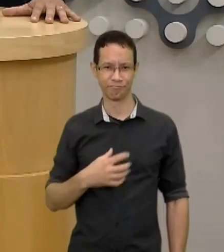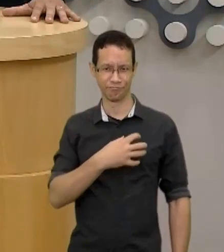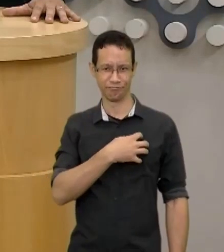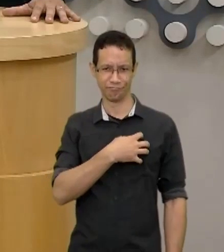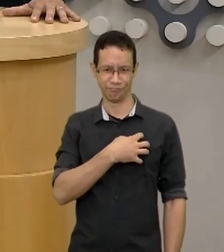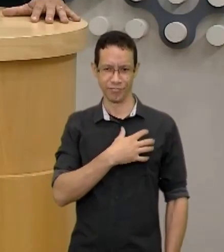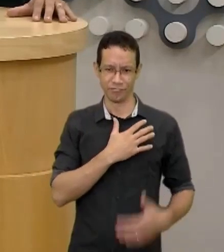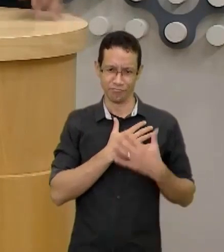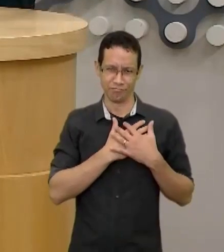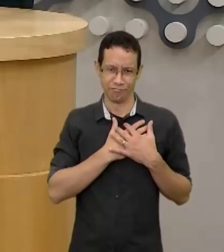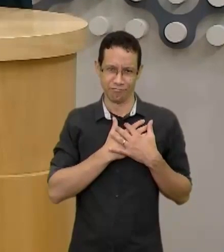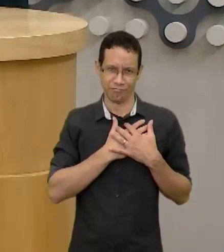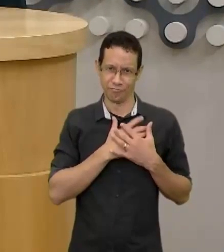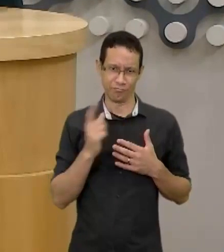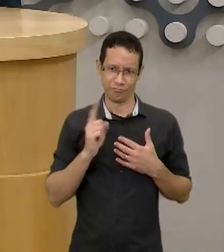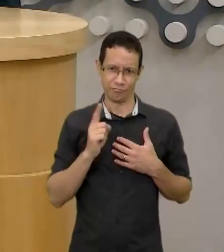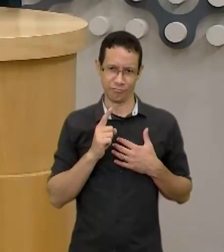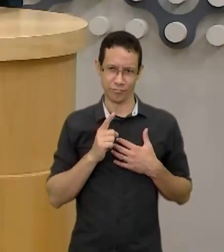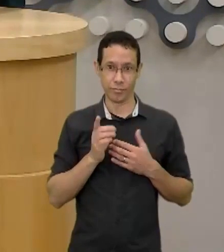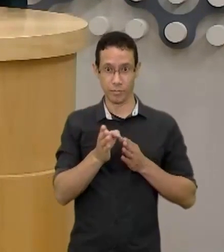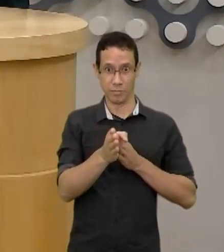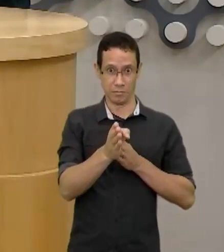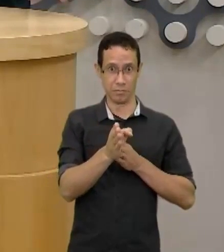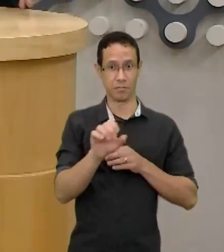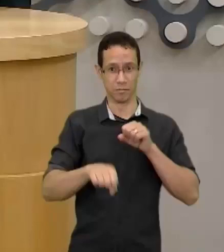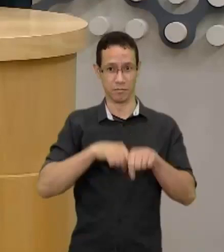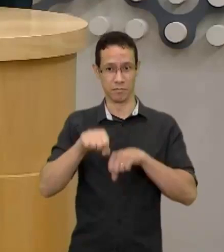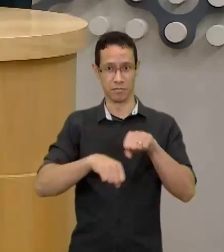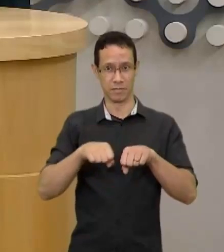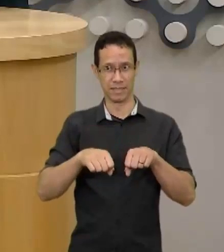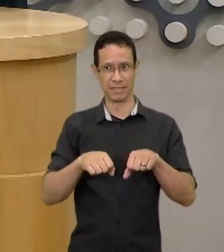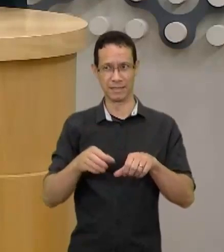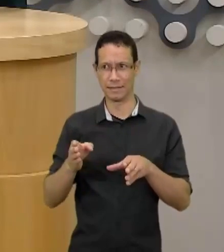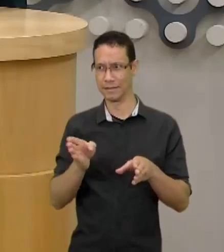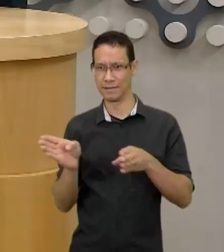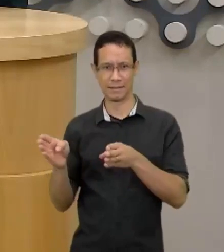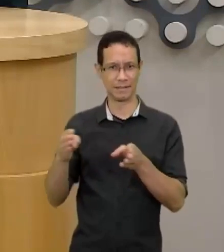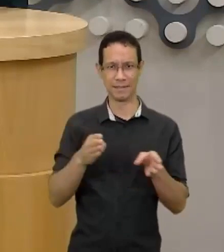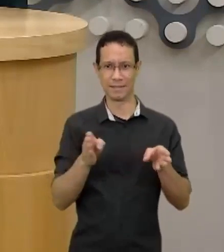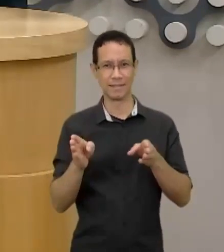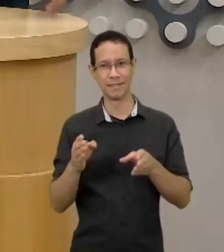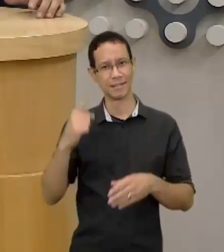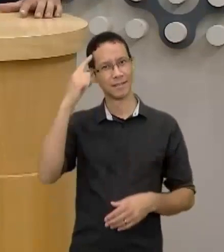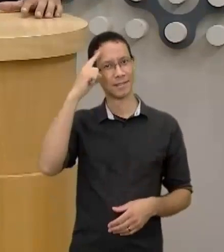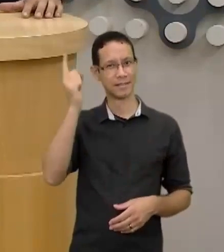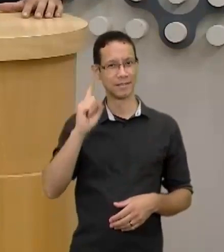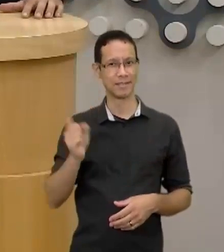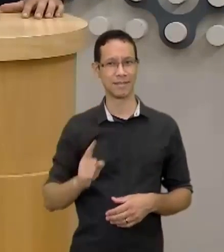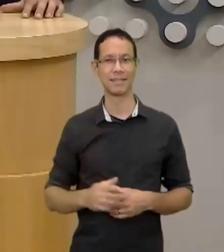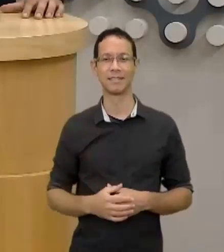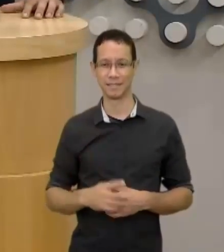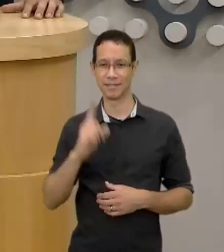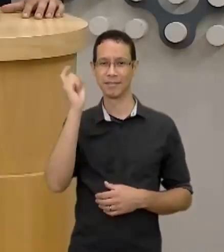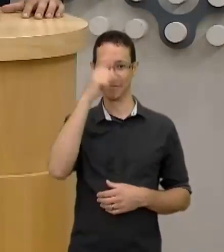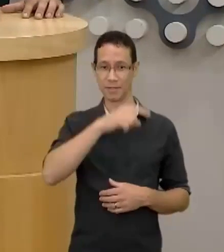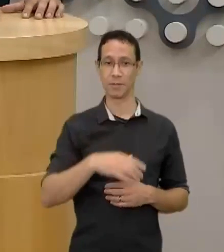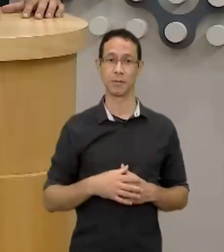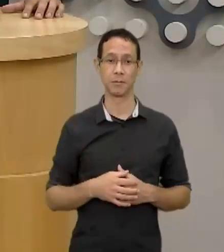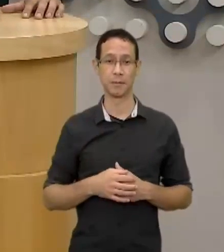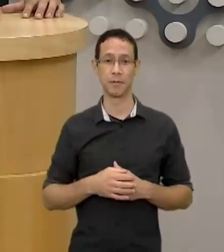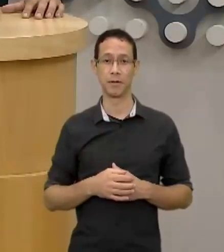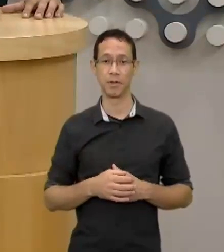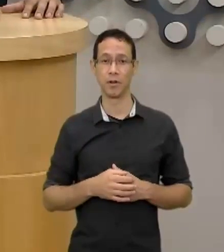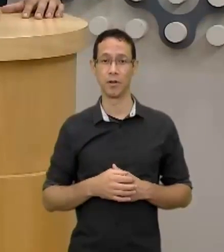seu coração? Eu tenho. Se eu subir e for reto, eu vou. Agora, pra mim, andar de bicicleta, você sabe girar, virar, né? Andar em pé, essas coisas aí, eu não sei, não. Subir, andar